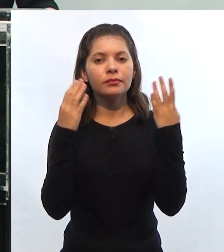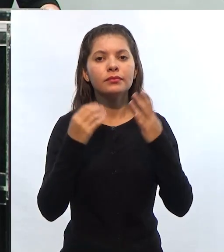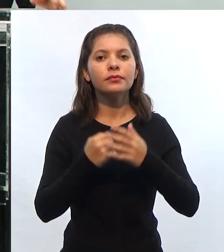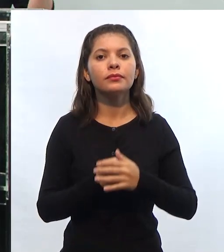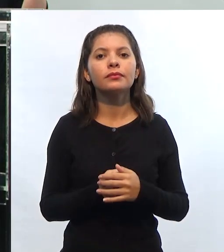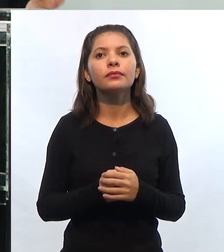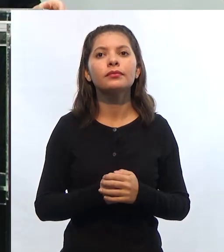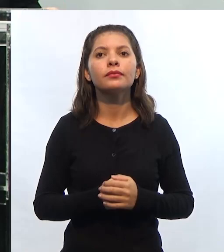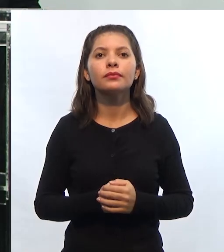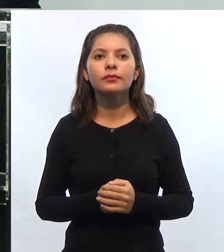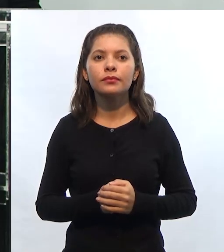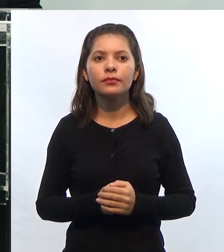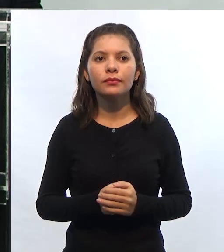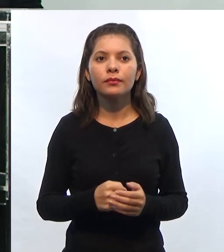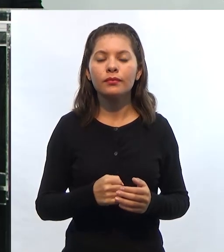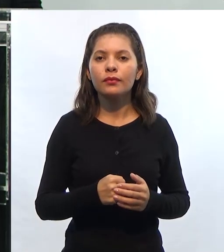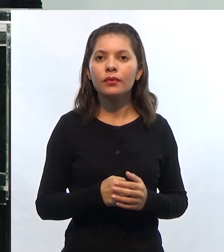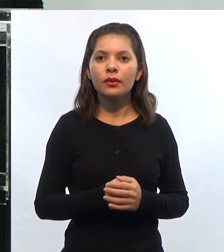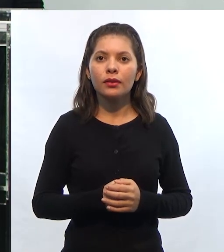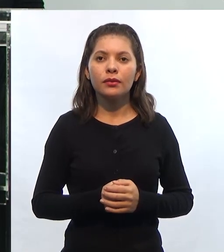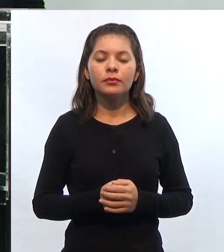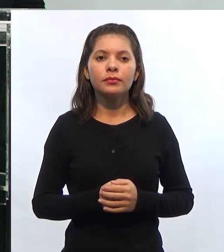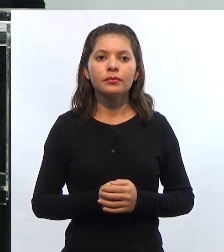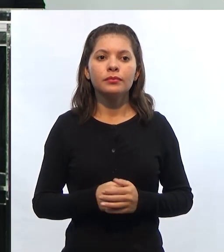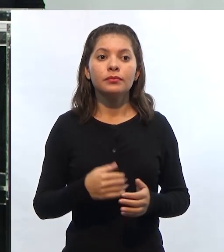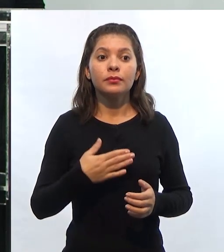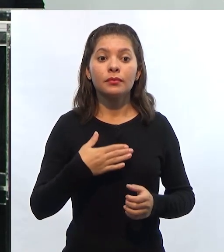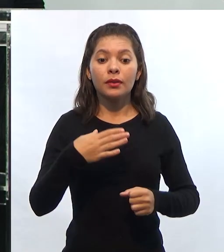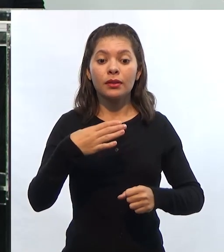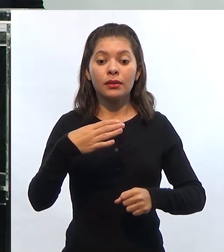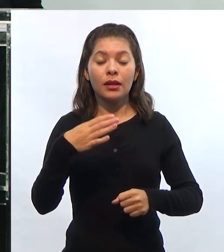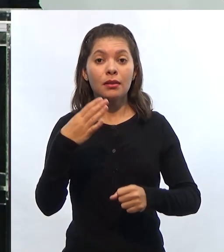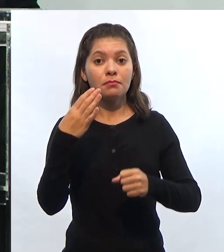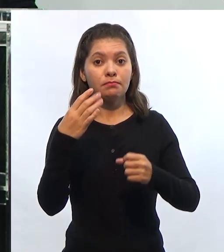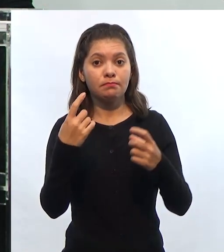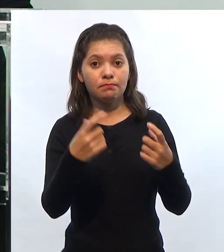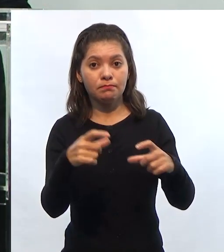num bairro, eu vou dizer que a minha segmentação geográfica são as pessoas daquele